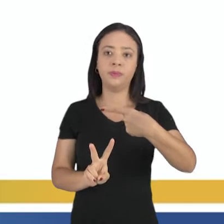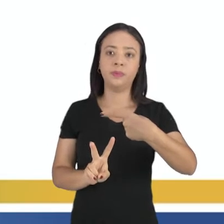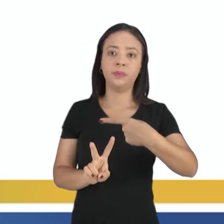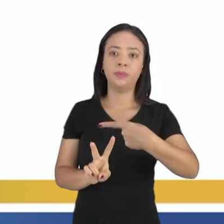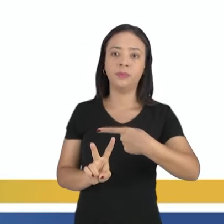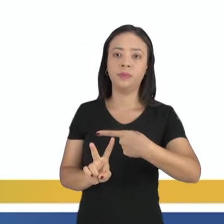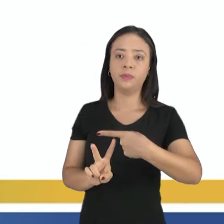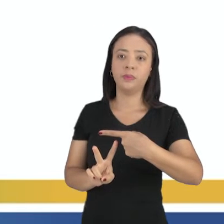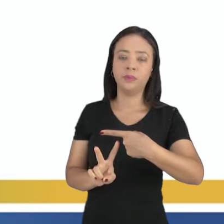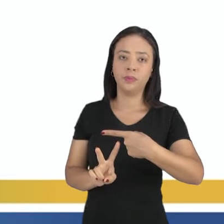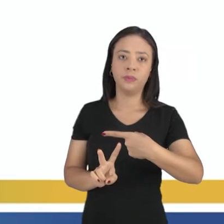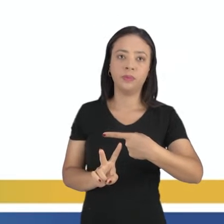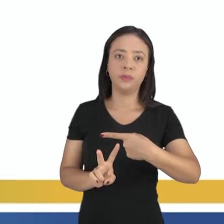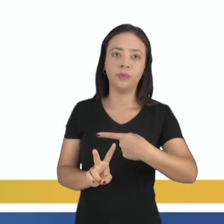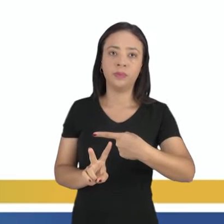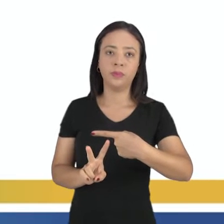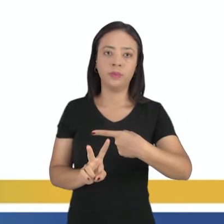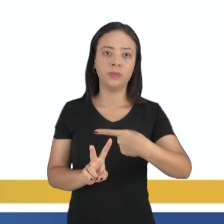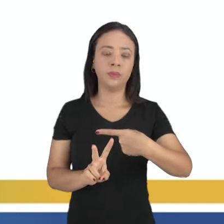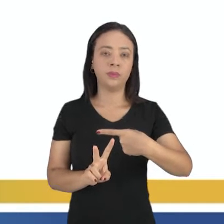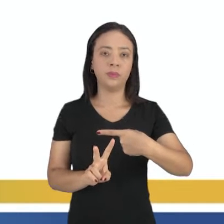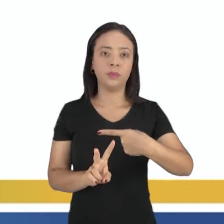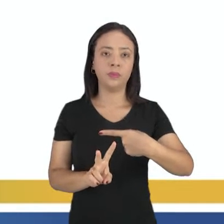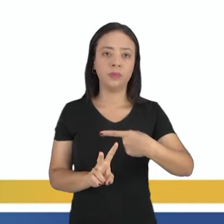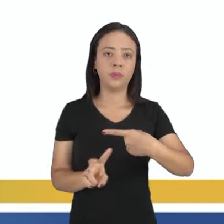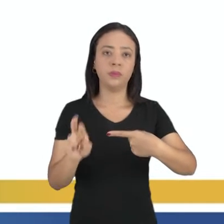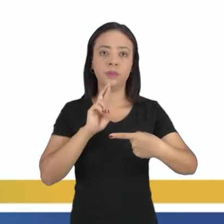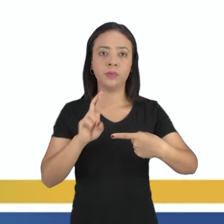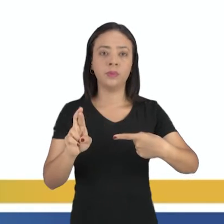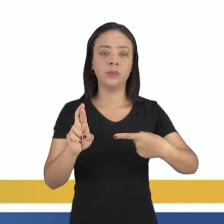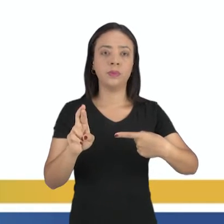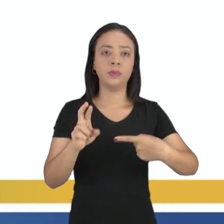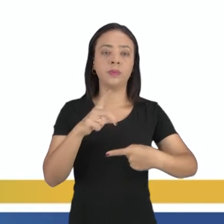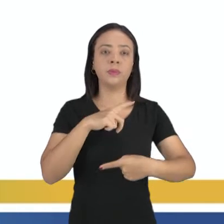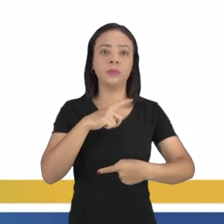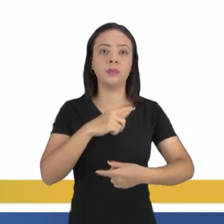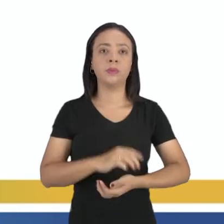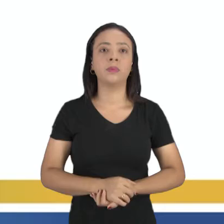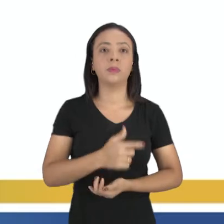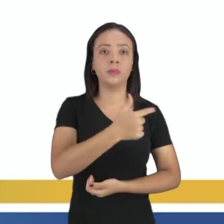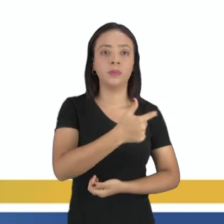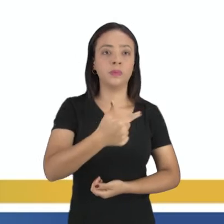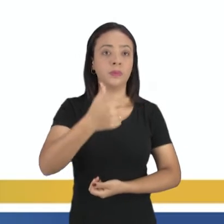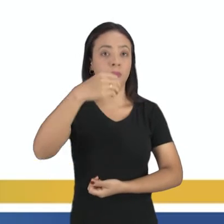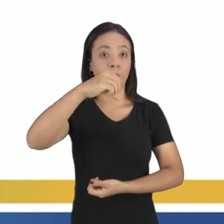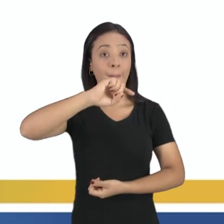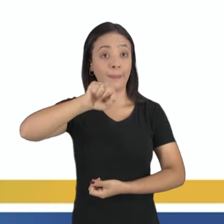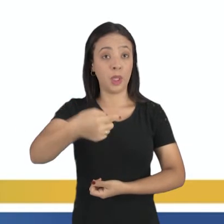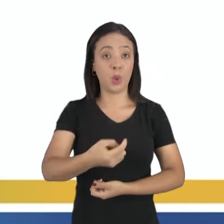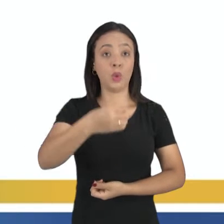459.827. Dividindo esse valor para 2, temos, então, como resultado